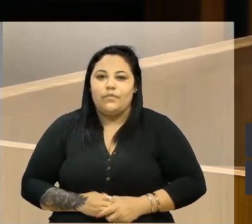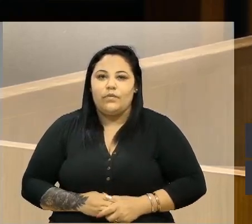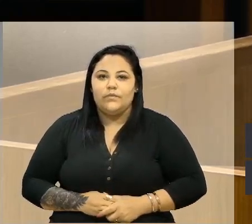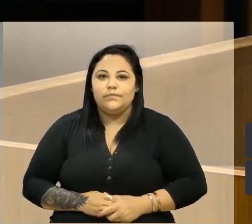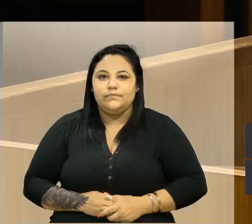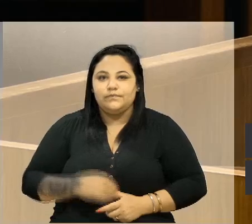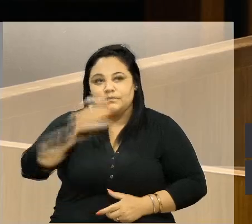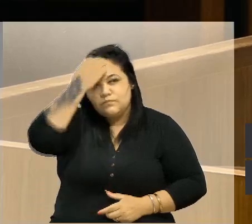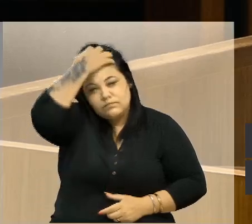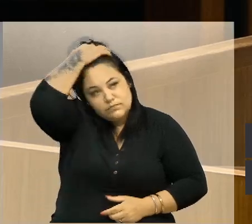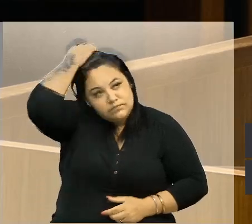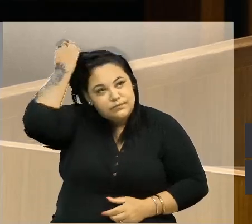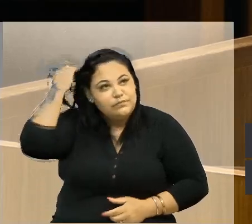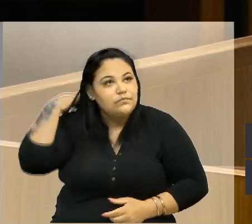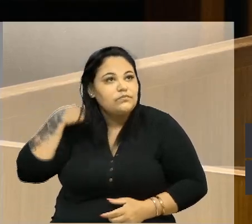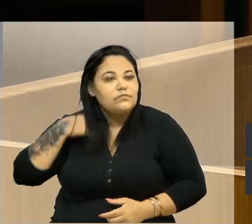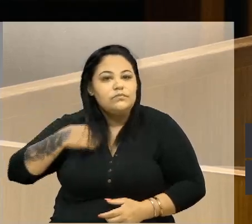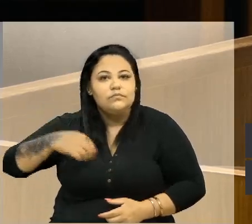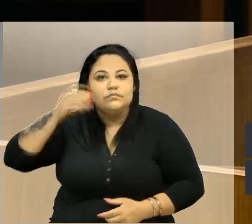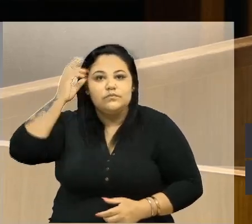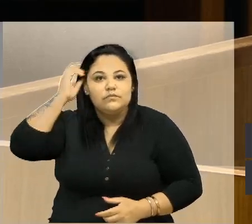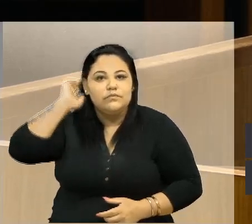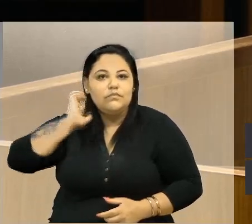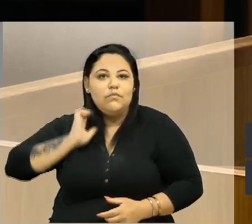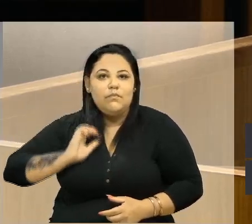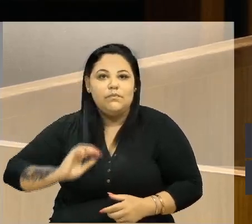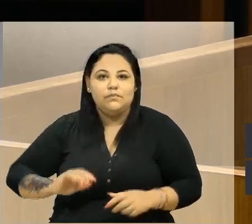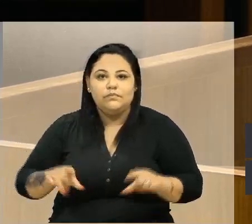quero dizer que quando nós denunciamos,